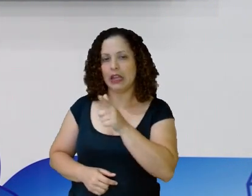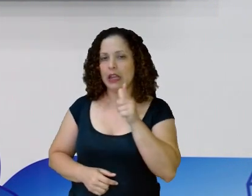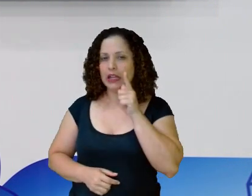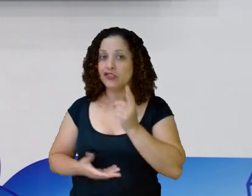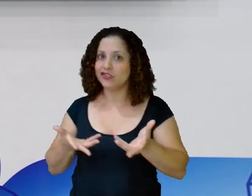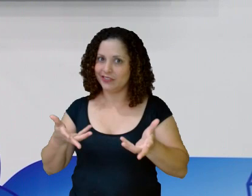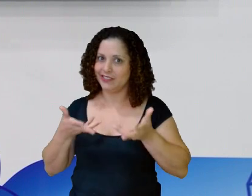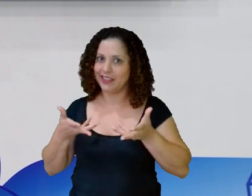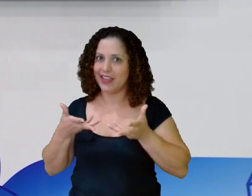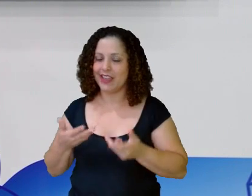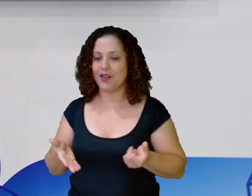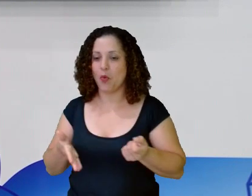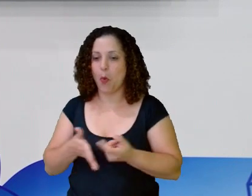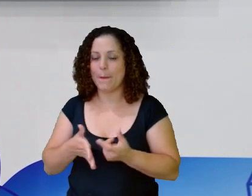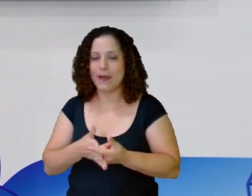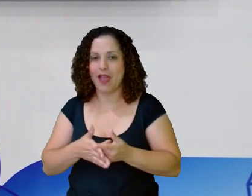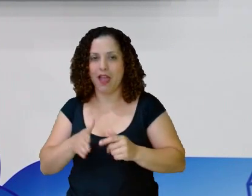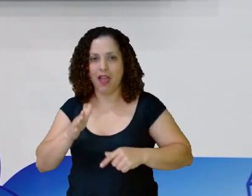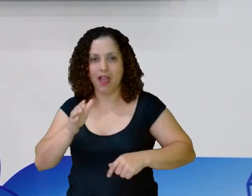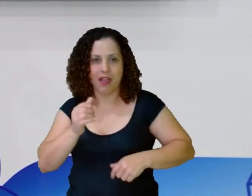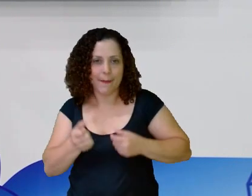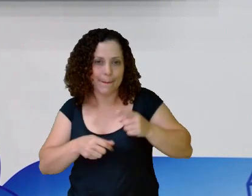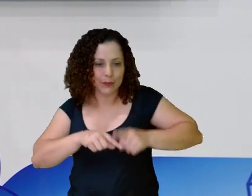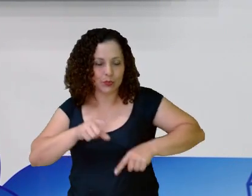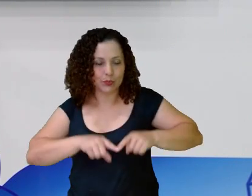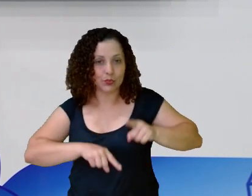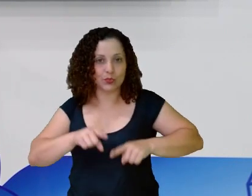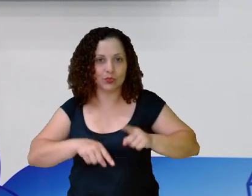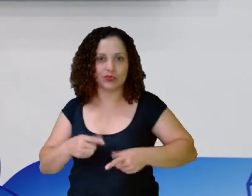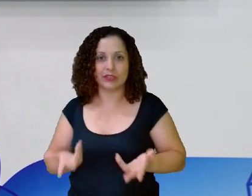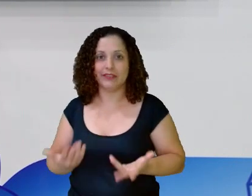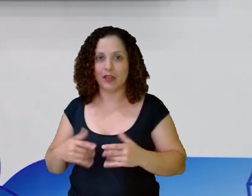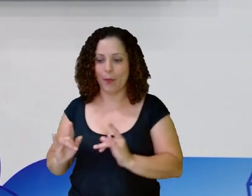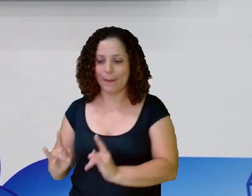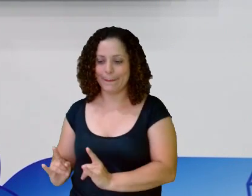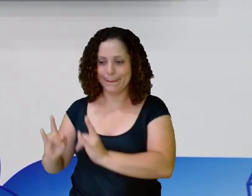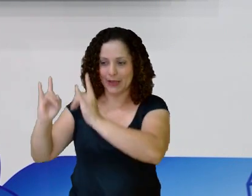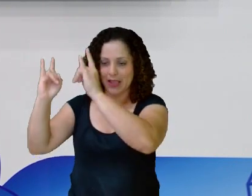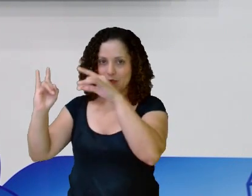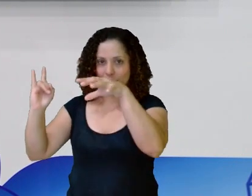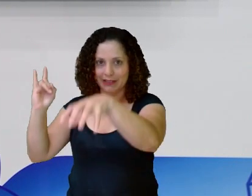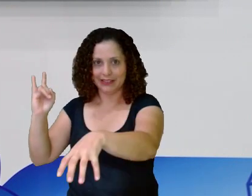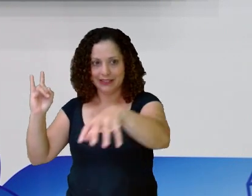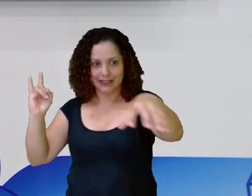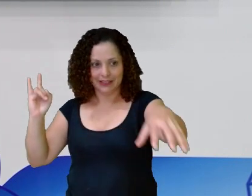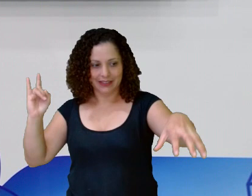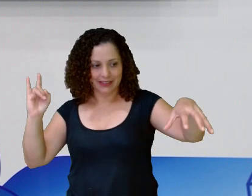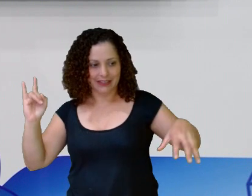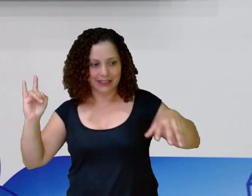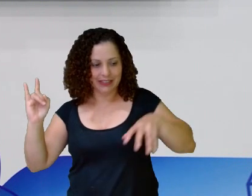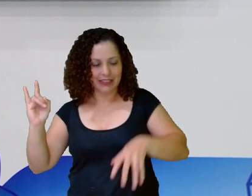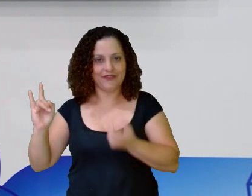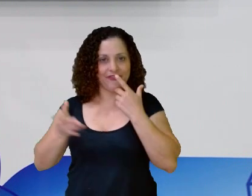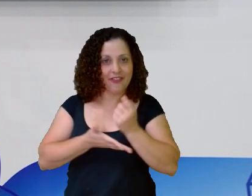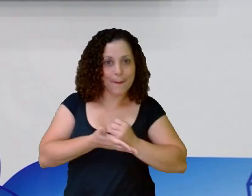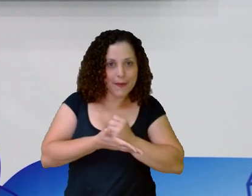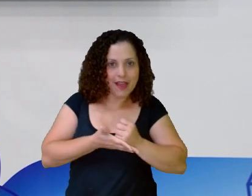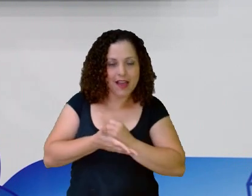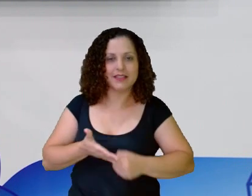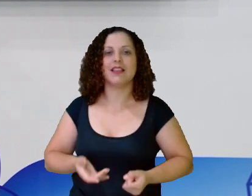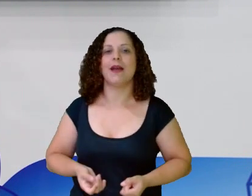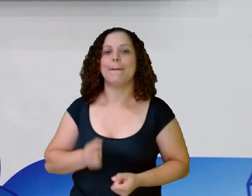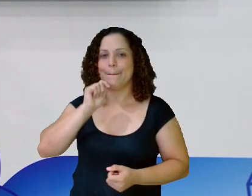nesse prédio vai querer comprar algo. Então, nas redondezas começam a surgir supermercados, farmácias,